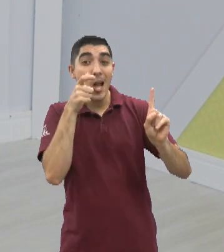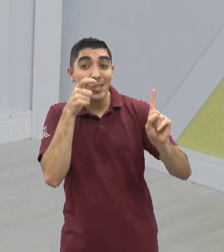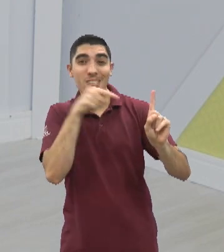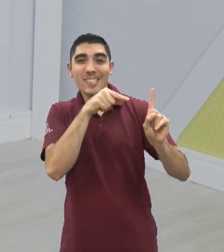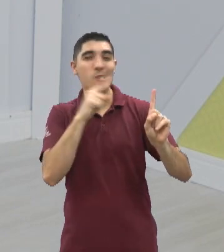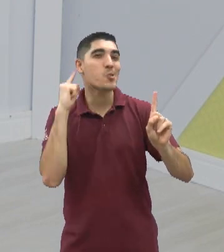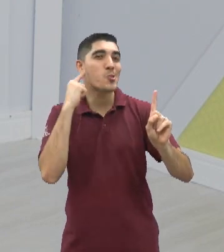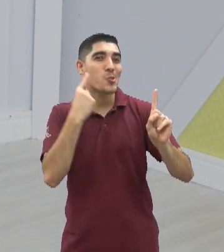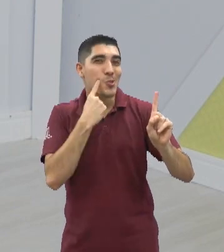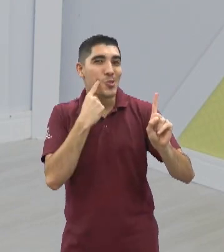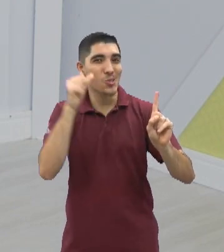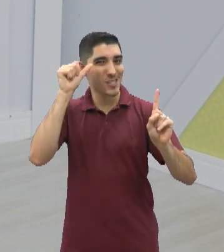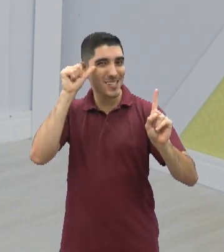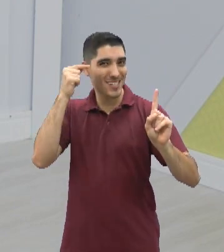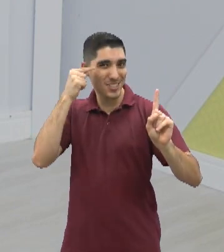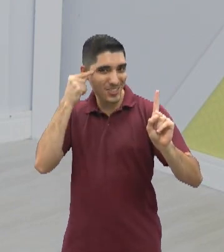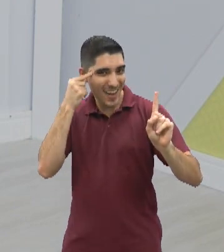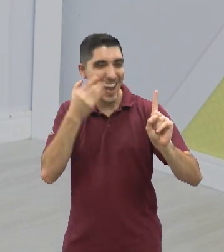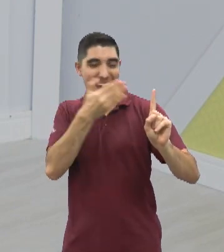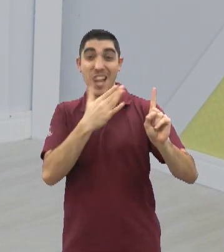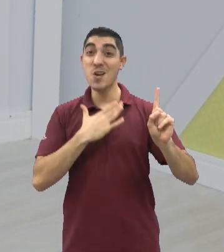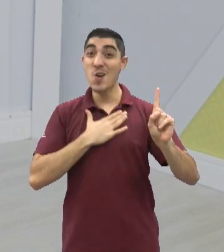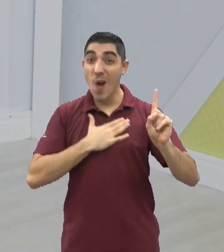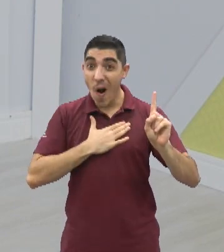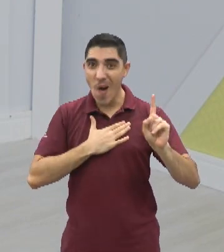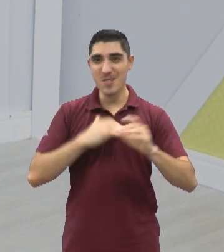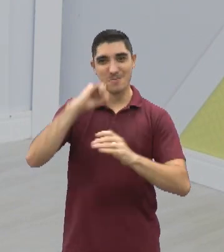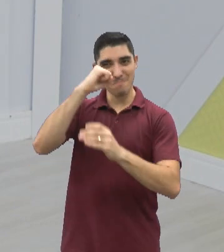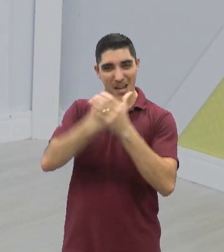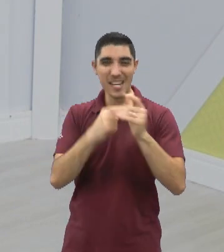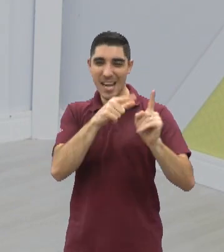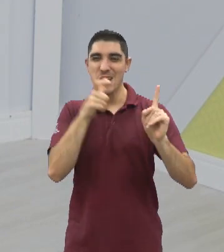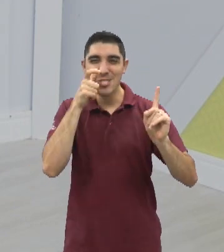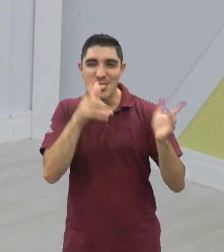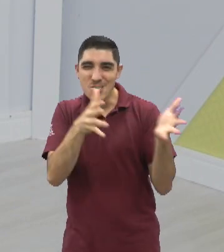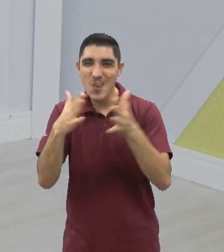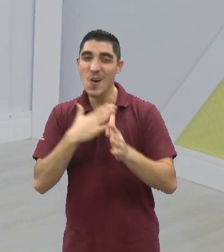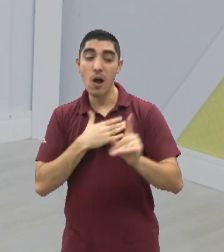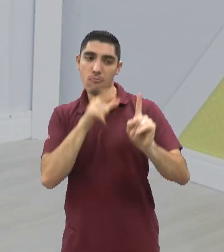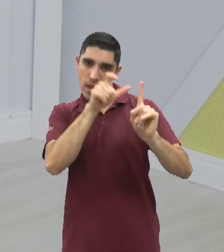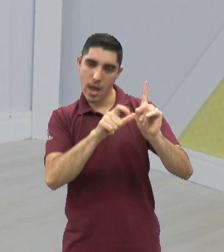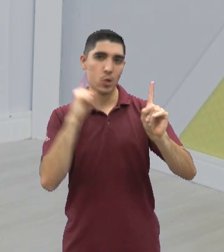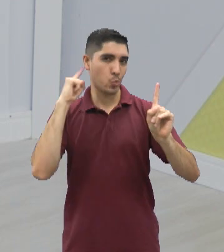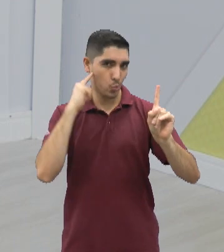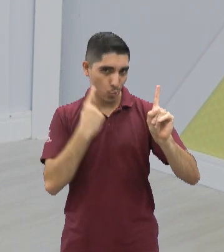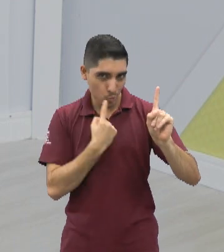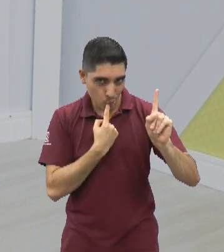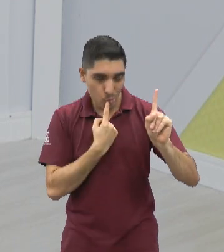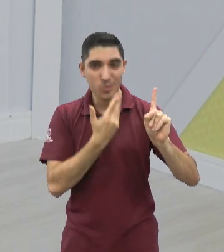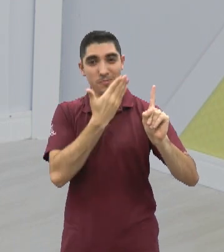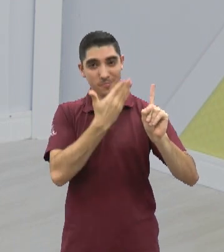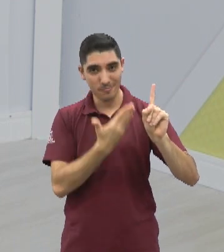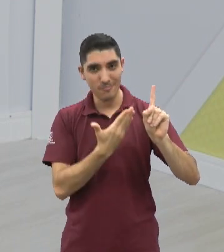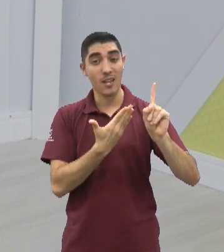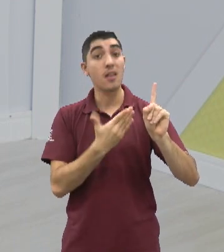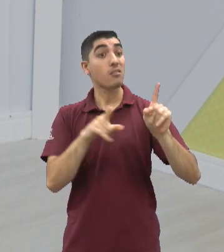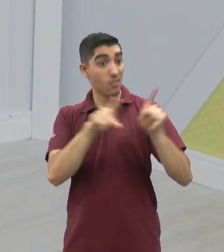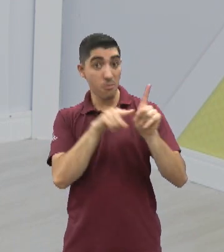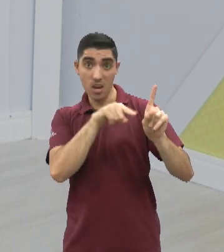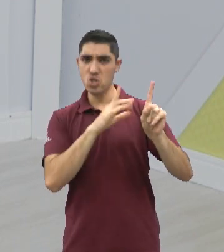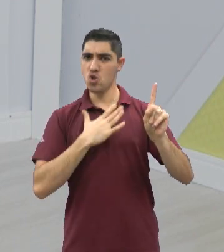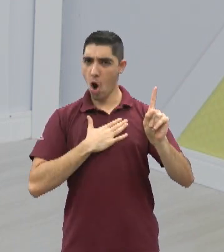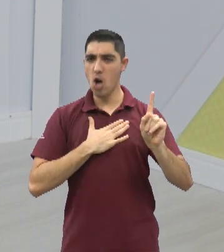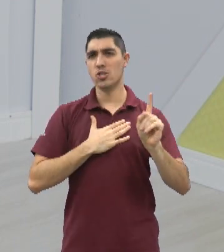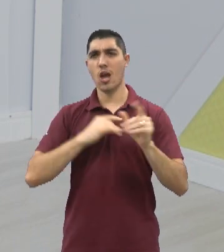Cop. Eu falei no começo, mandei um abraço para ele. Ele está acompanhando, ele que é deficiente auditivo, ele é surdo, mas ele é jogador de basquete.